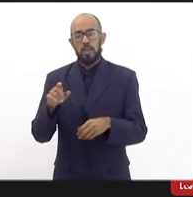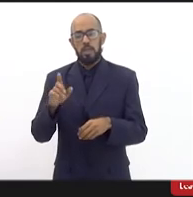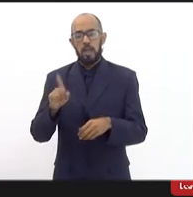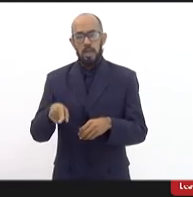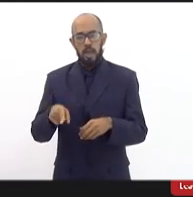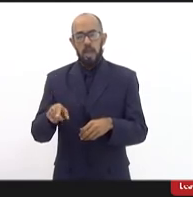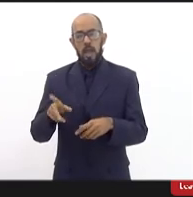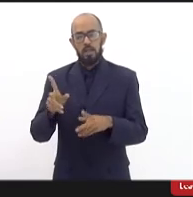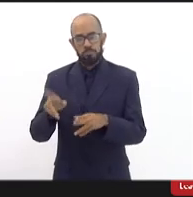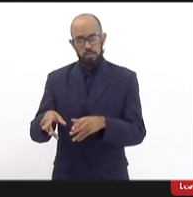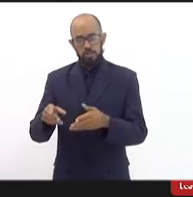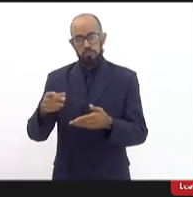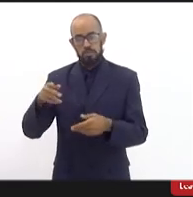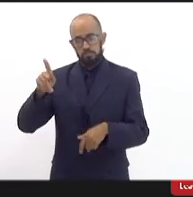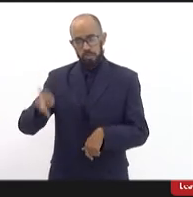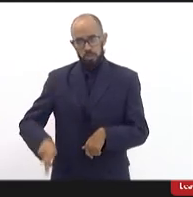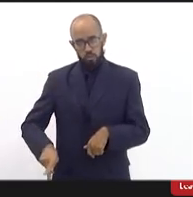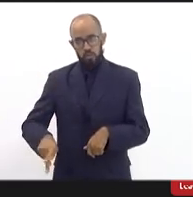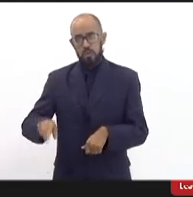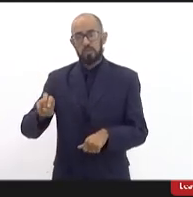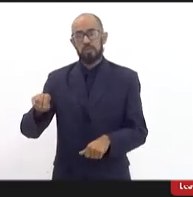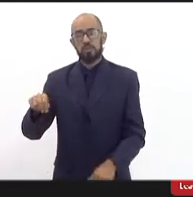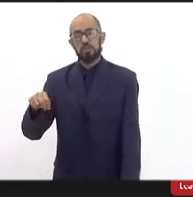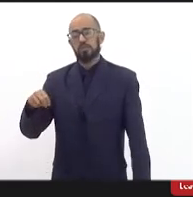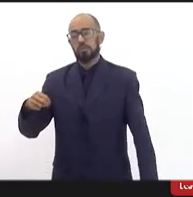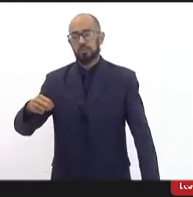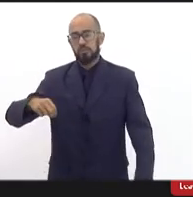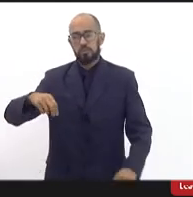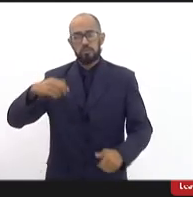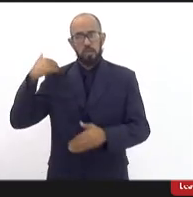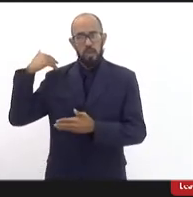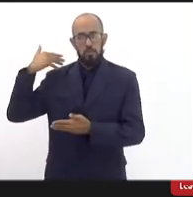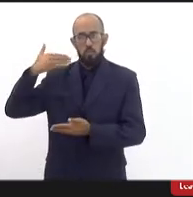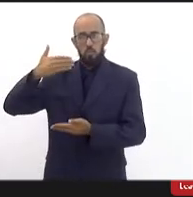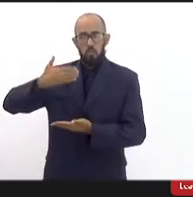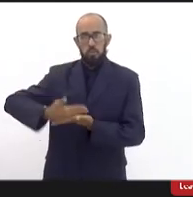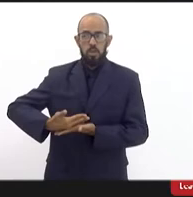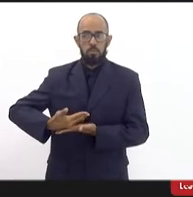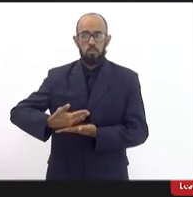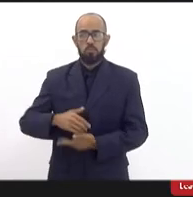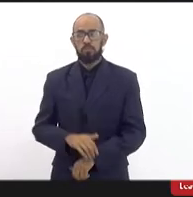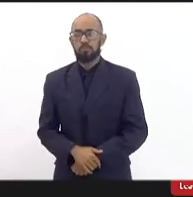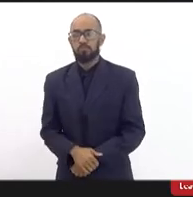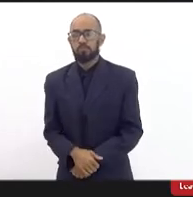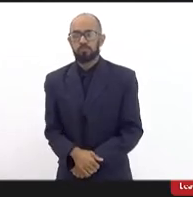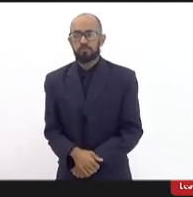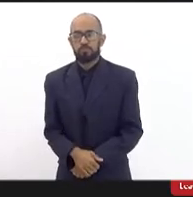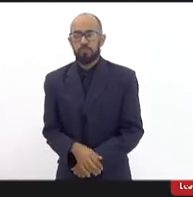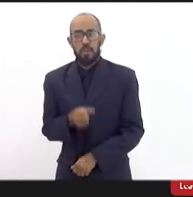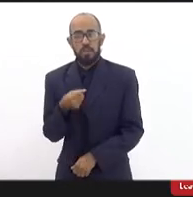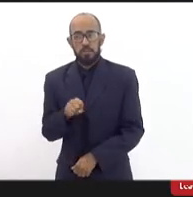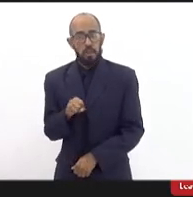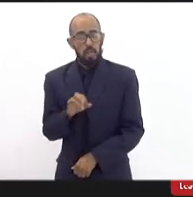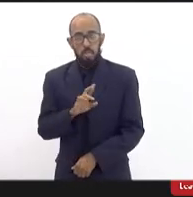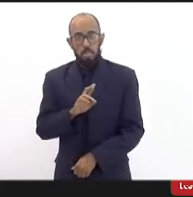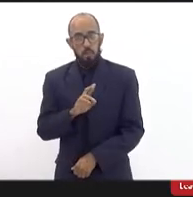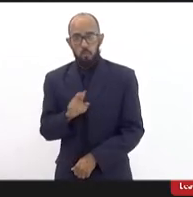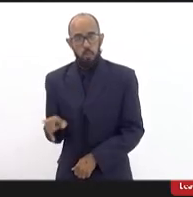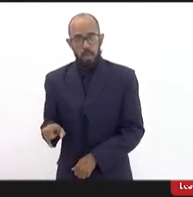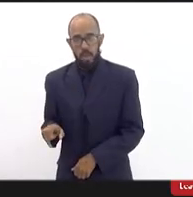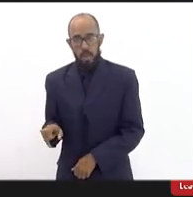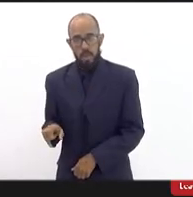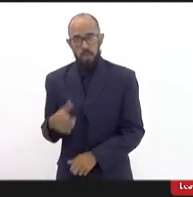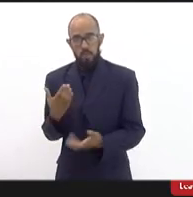mesmas pessoas já há vários anos. Se não for,